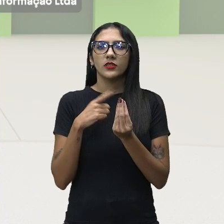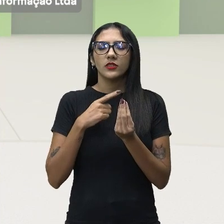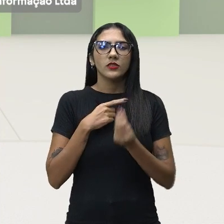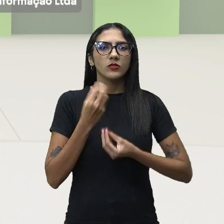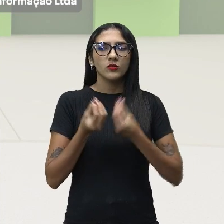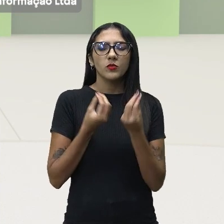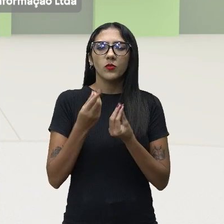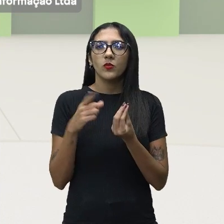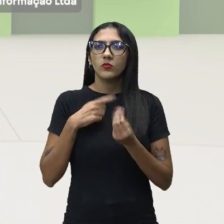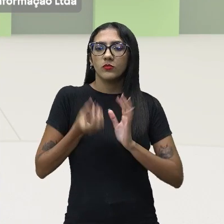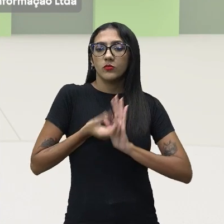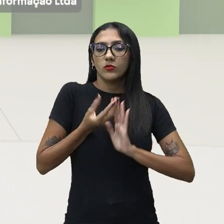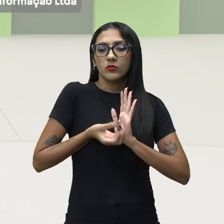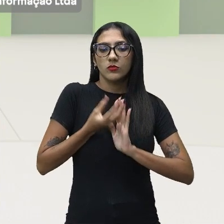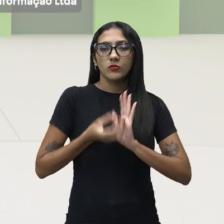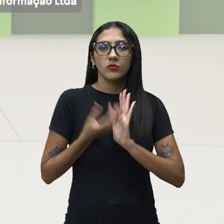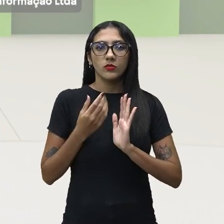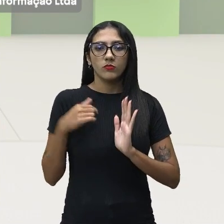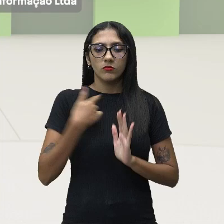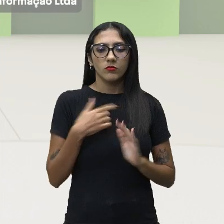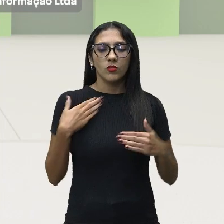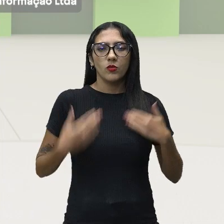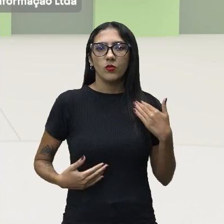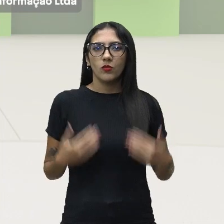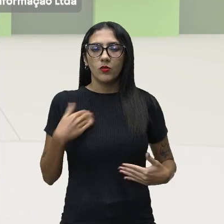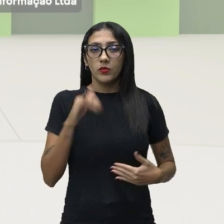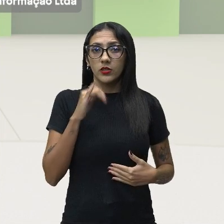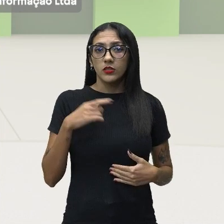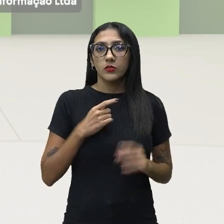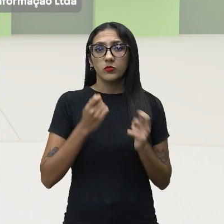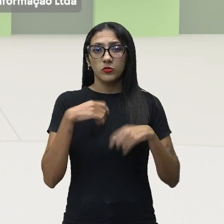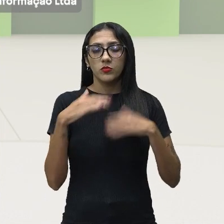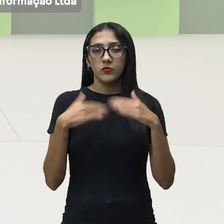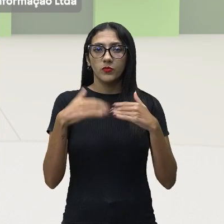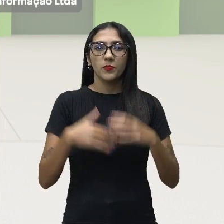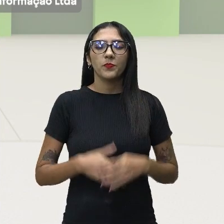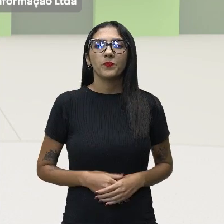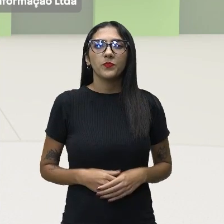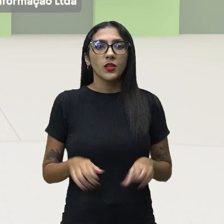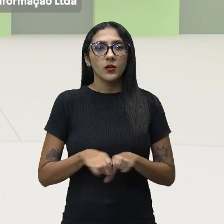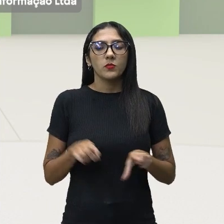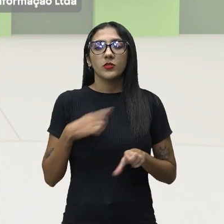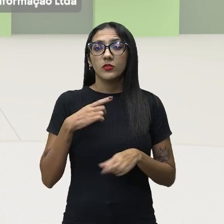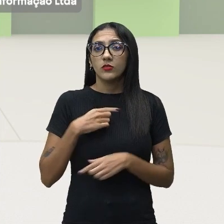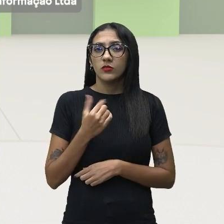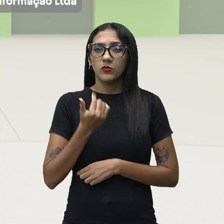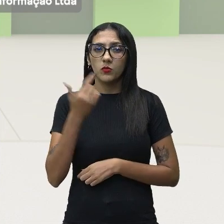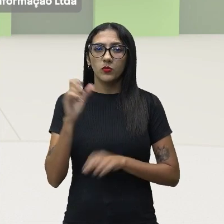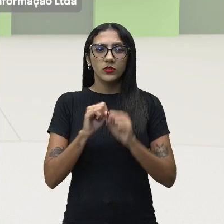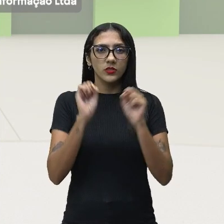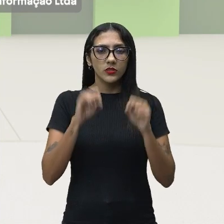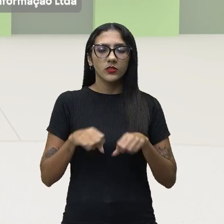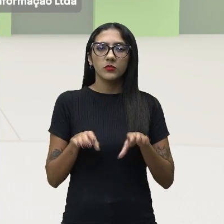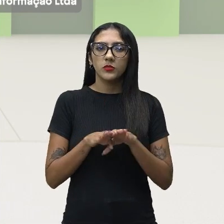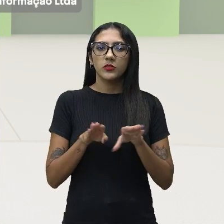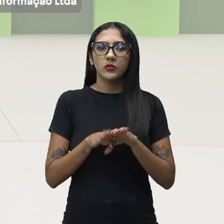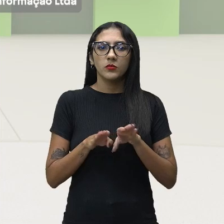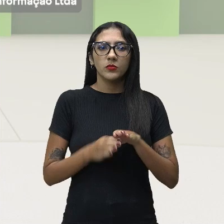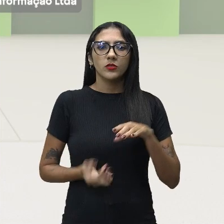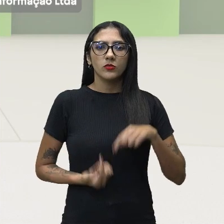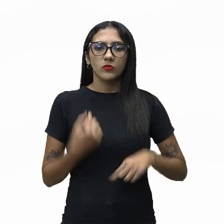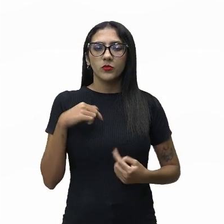para produzir energia que o nosso corpo precisa para funcionar. Mas existe mais um sistema aí que a gente vai conhecer, é o